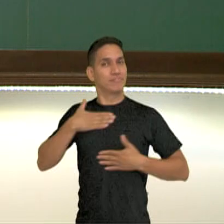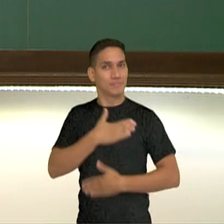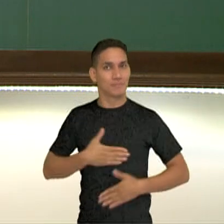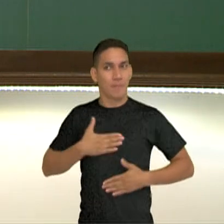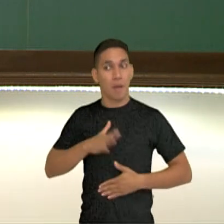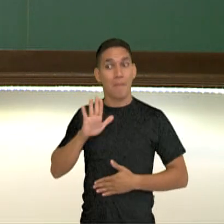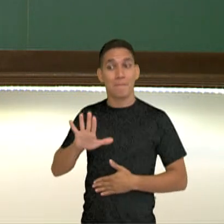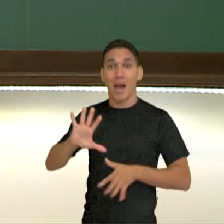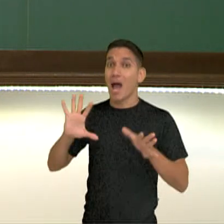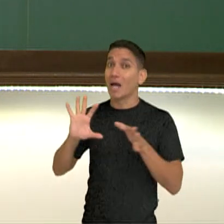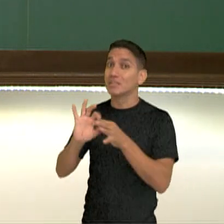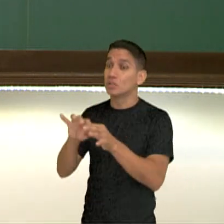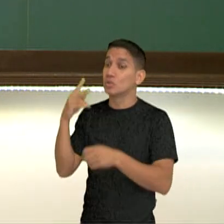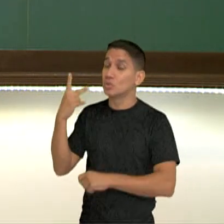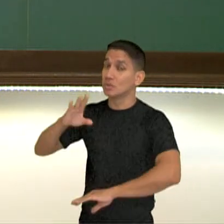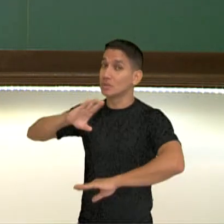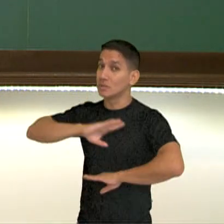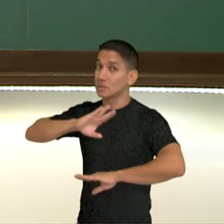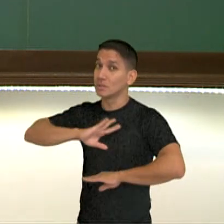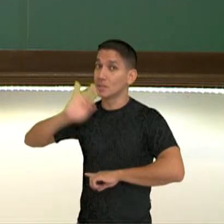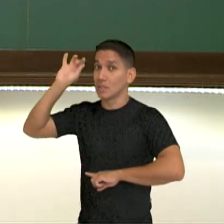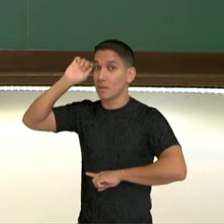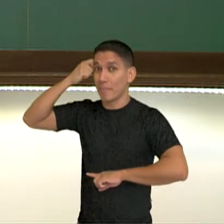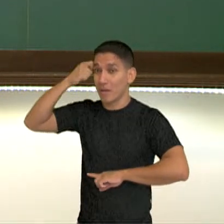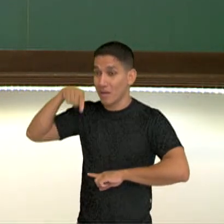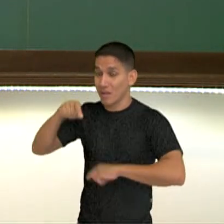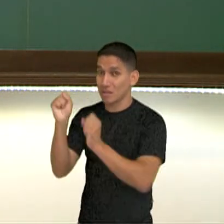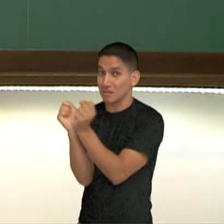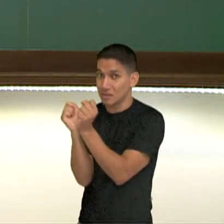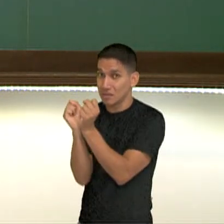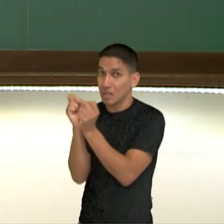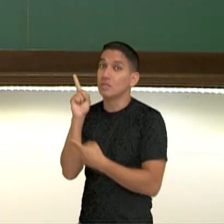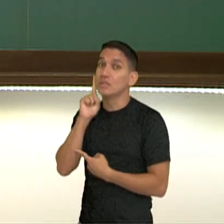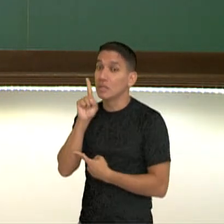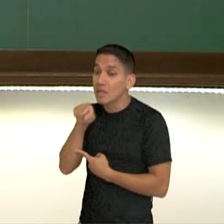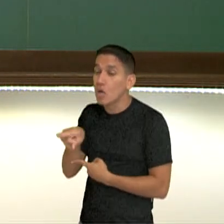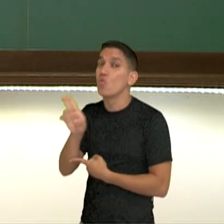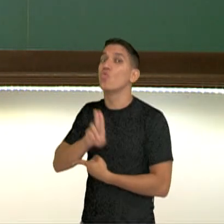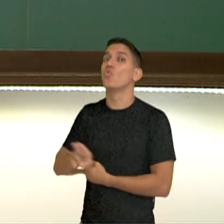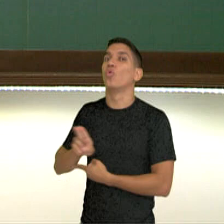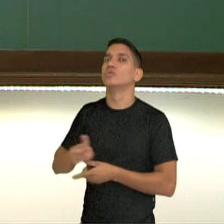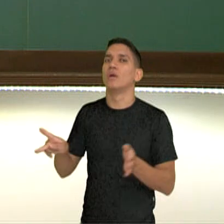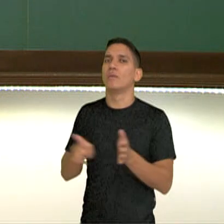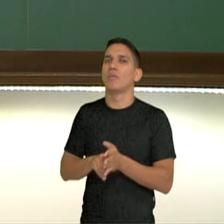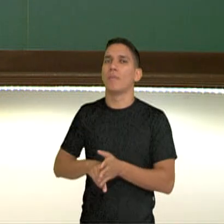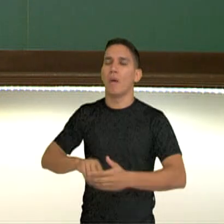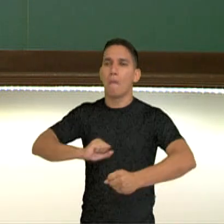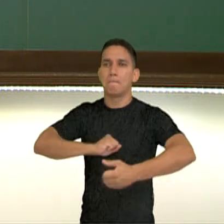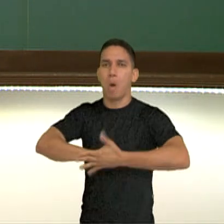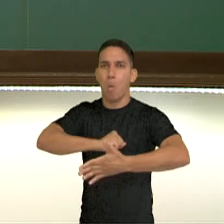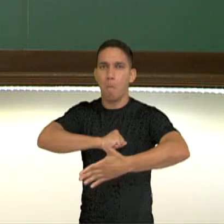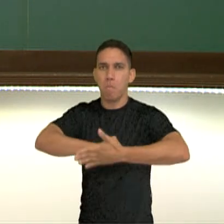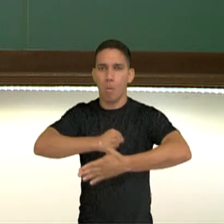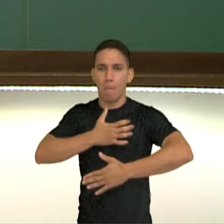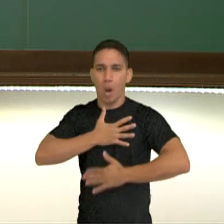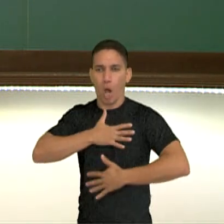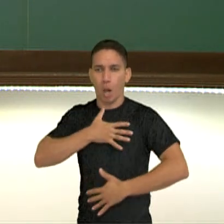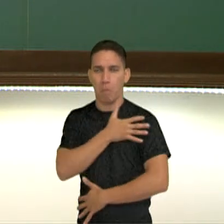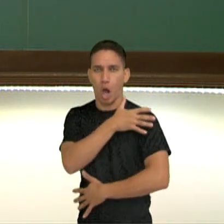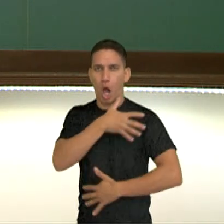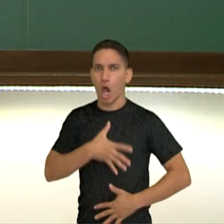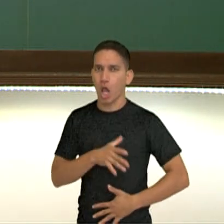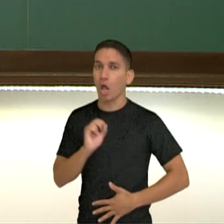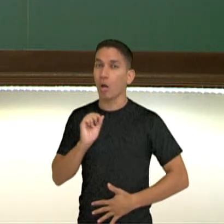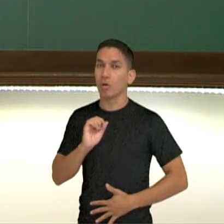caso dos negros escravizados norte-americanos eles utilizavam a percussão sonora durante os seus trabalhos